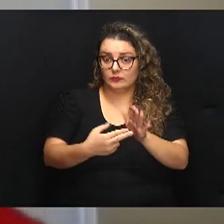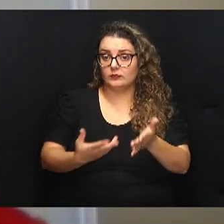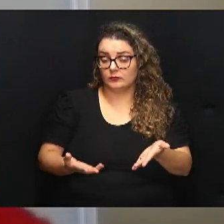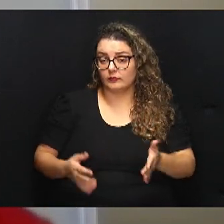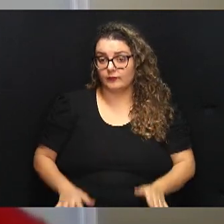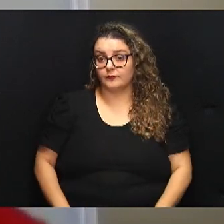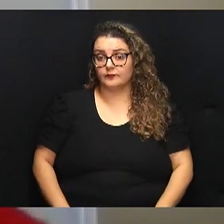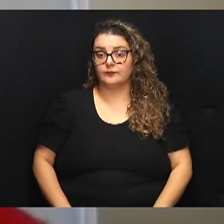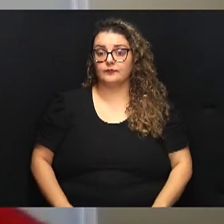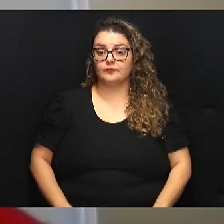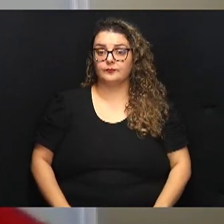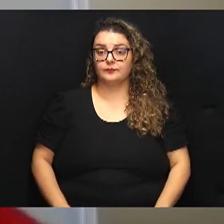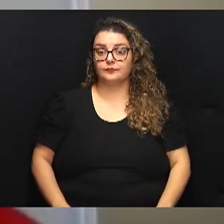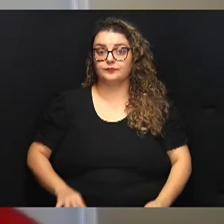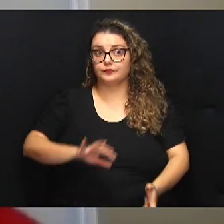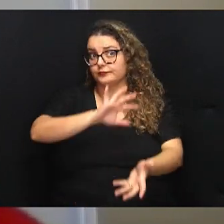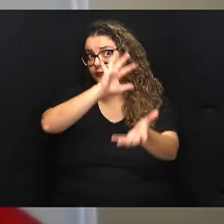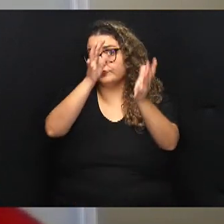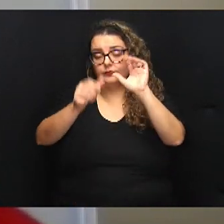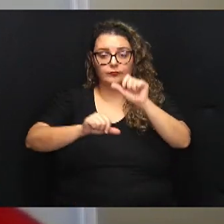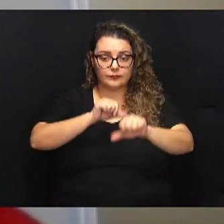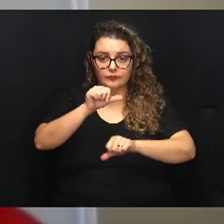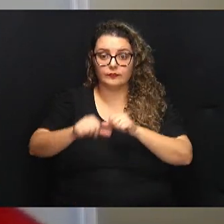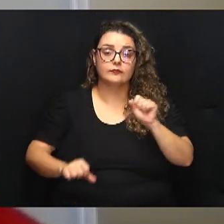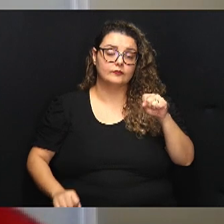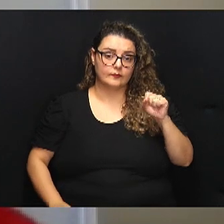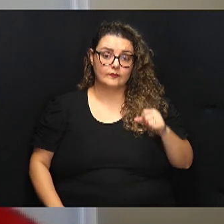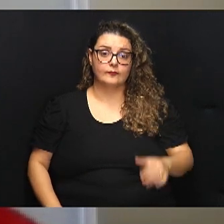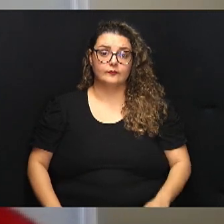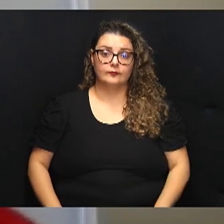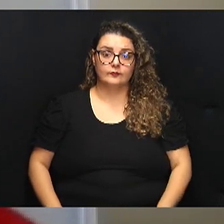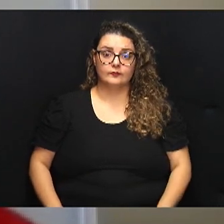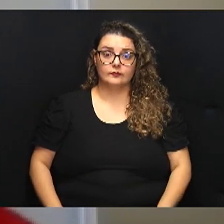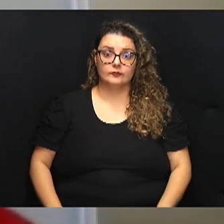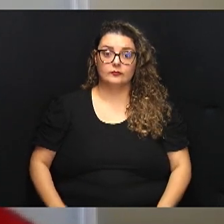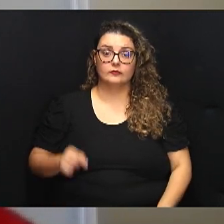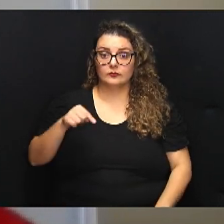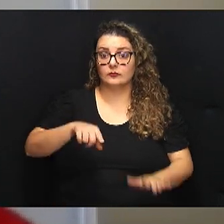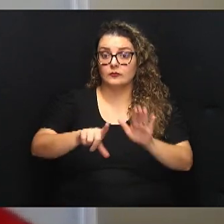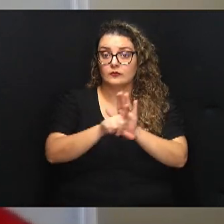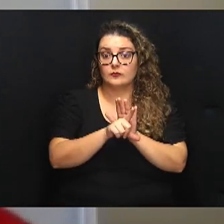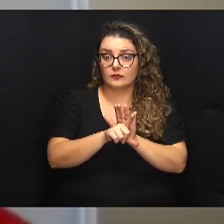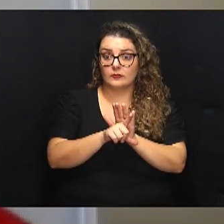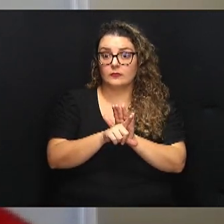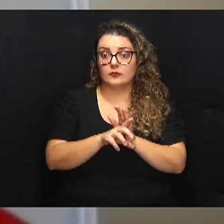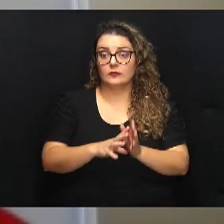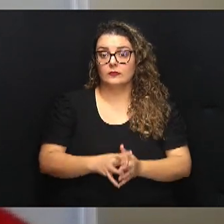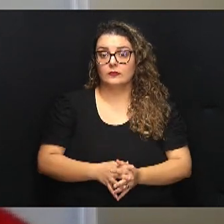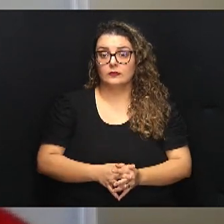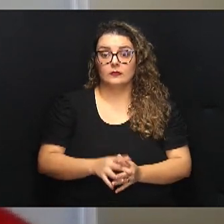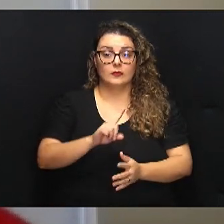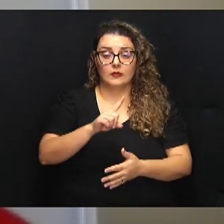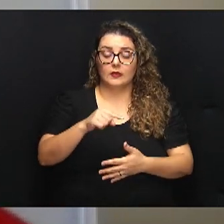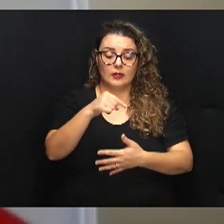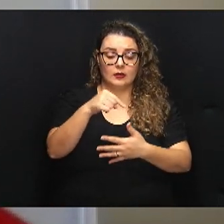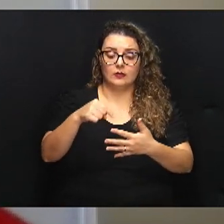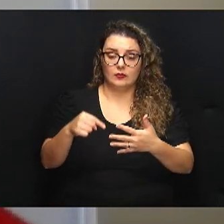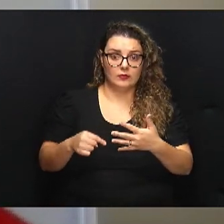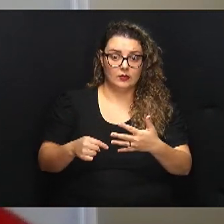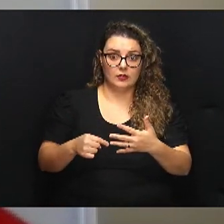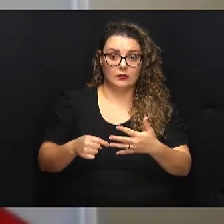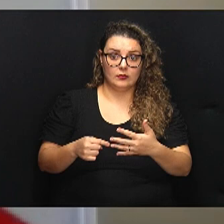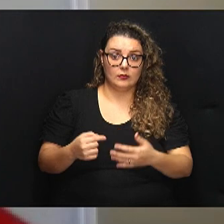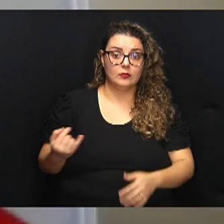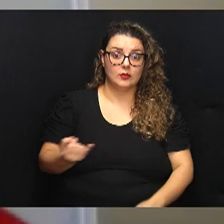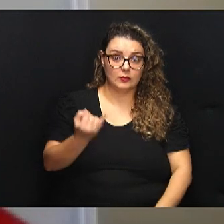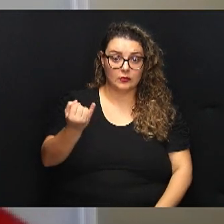a mudanças climáticas. Eu acho que essa lei ela deixou de abordar um aspecto importante